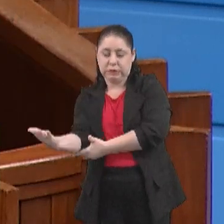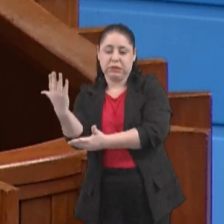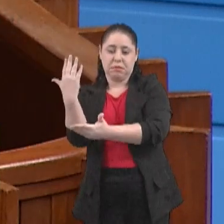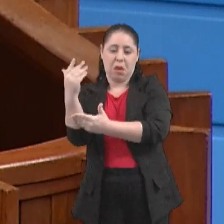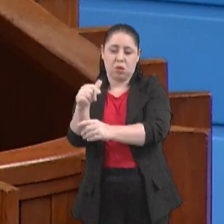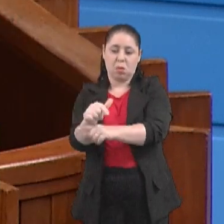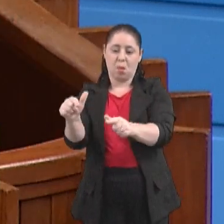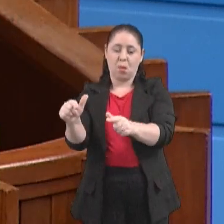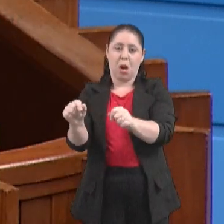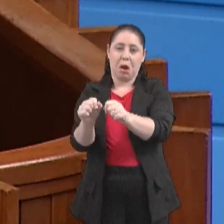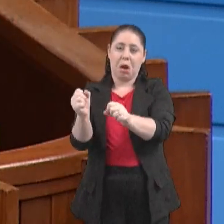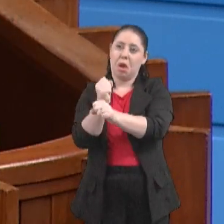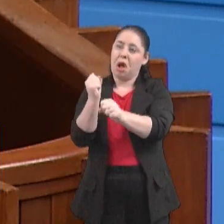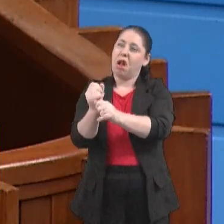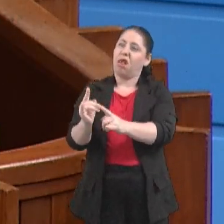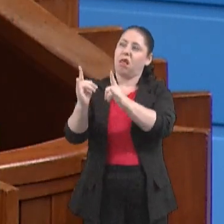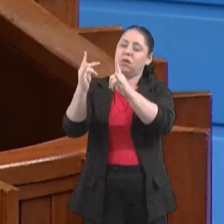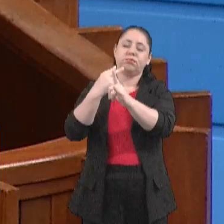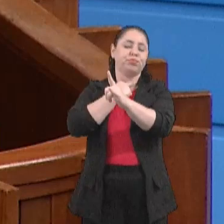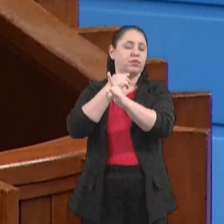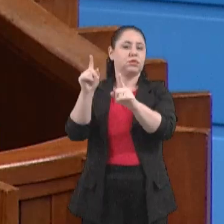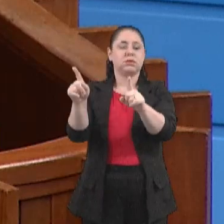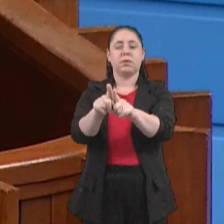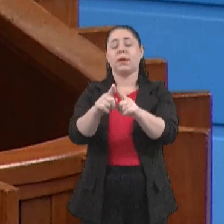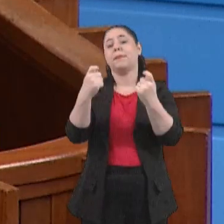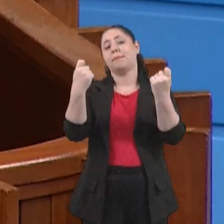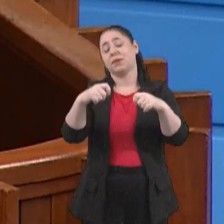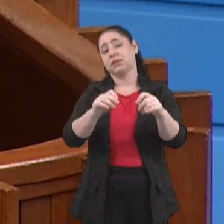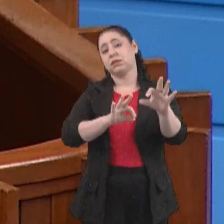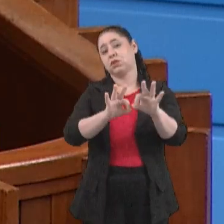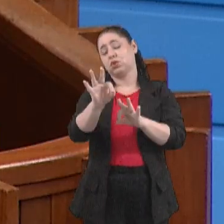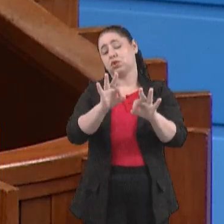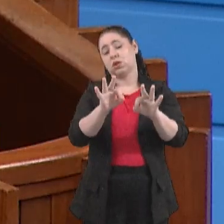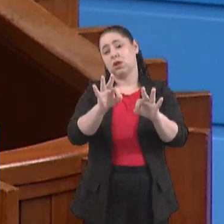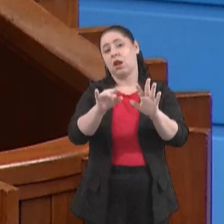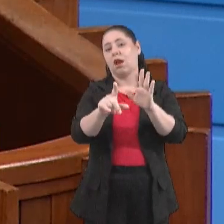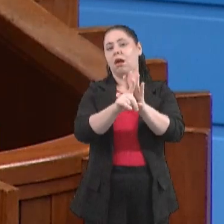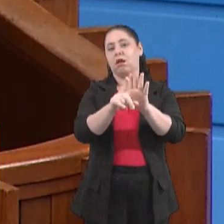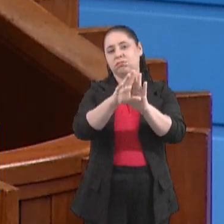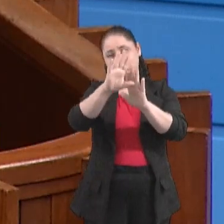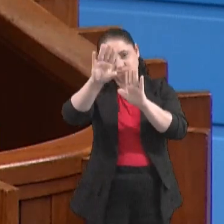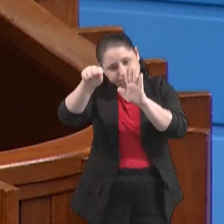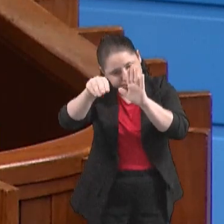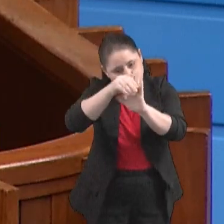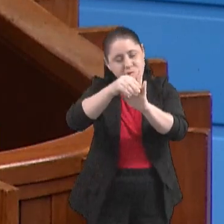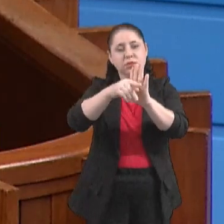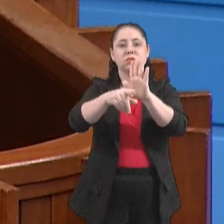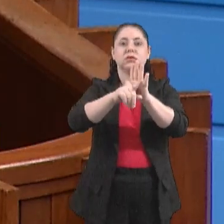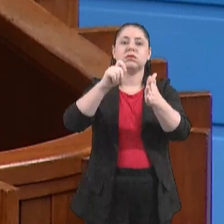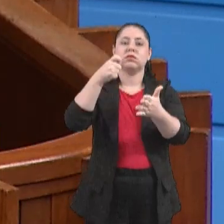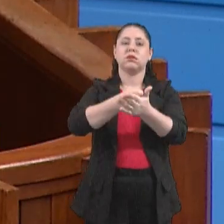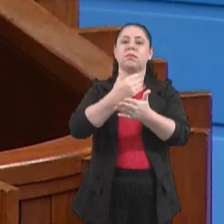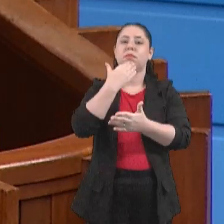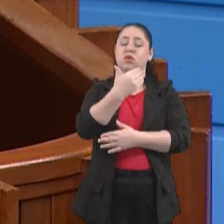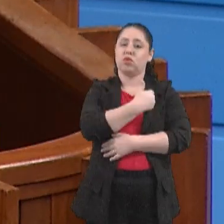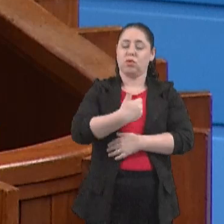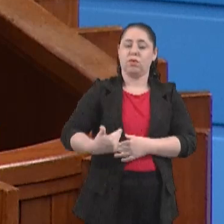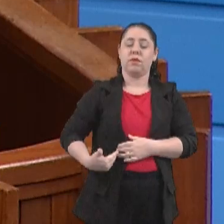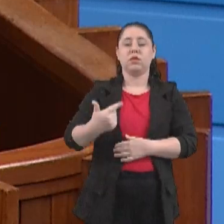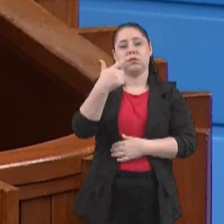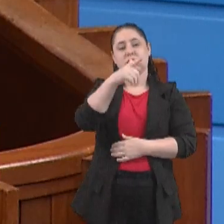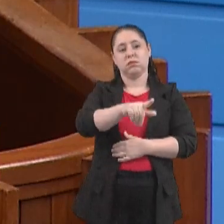dessa região, da zona de amortecimento, tem que estar em lei. E é isso que nós vamos solicitar ao governo,